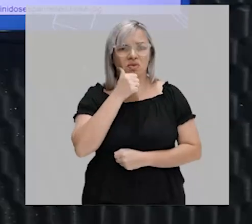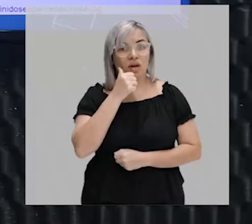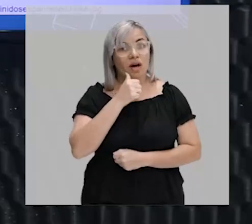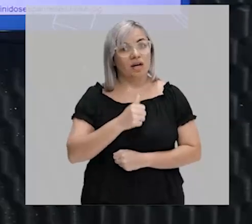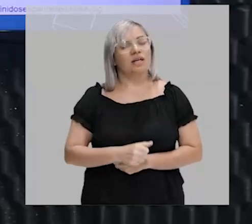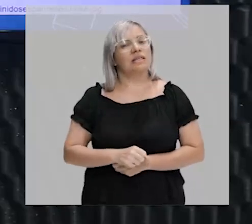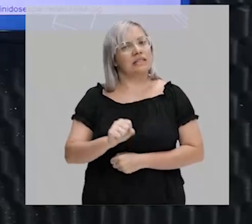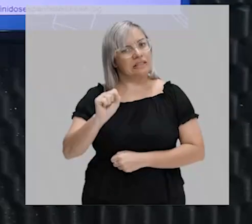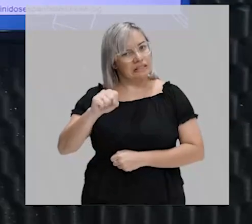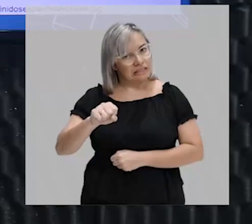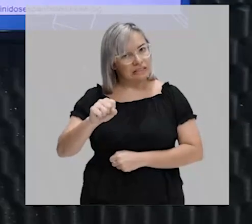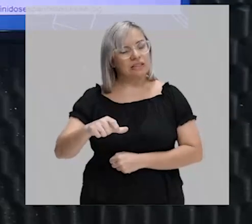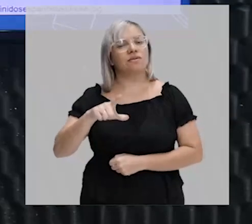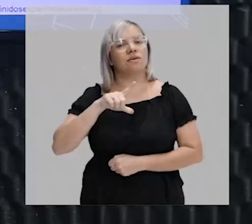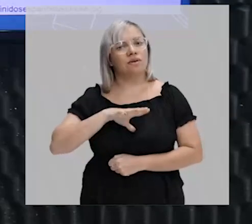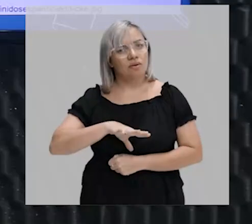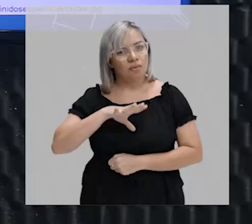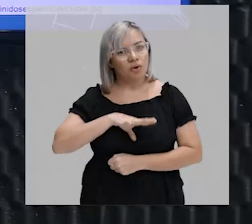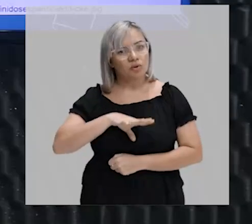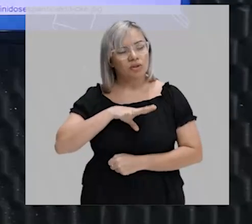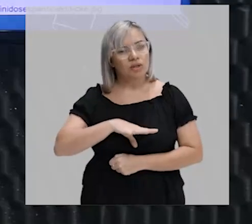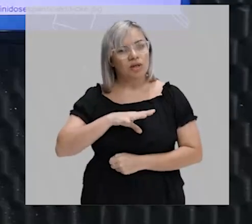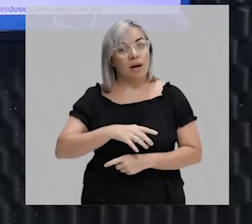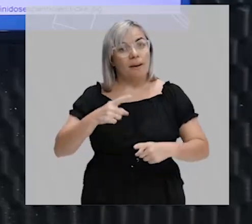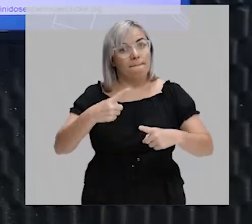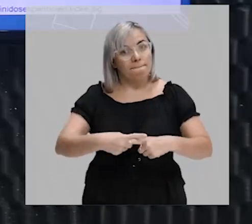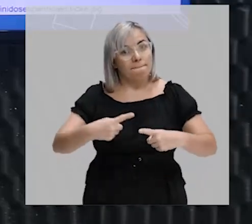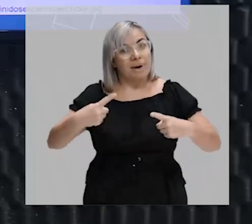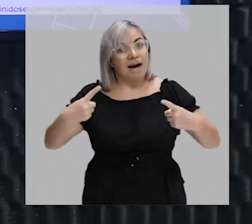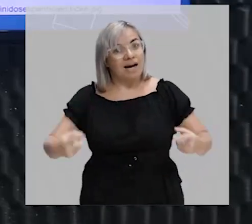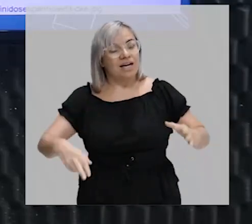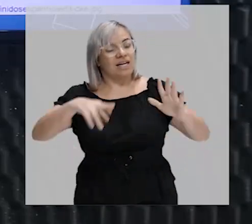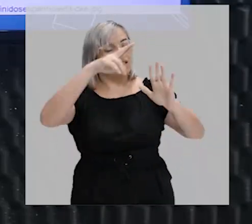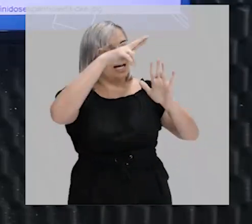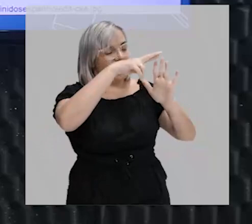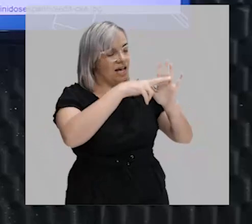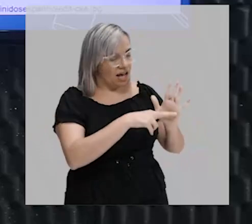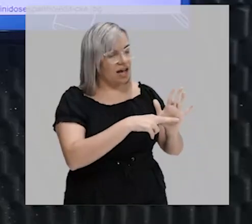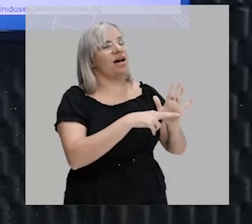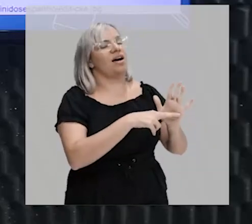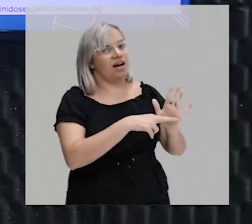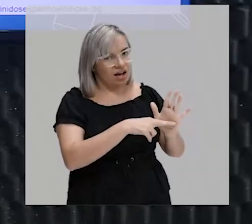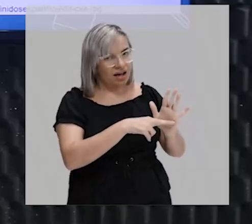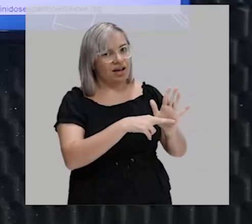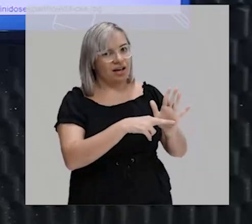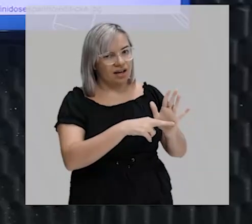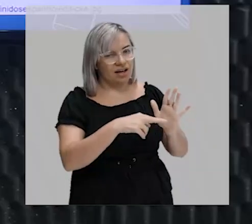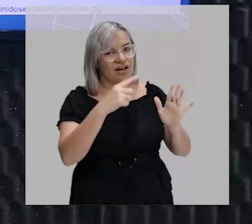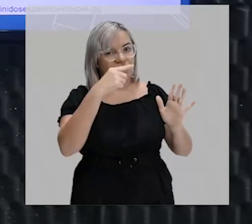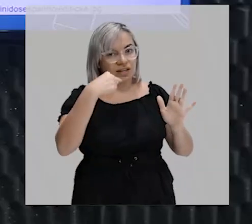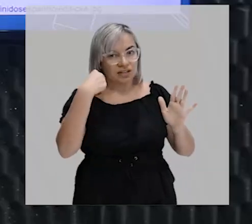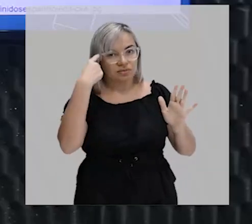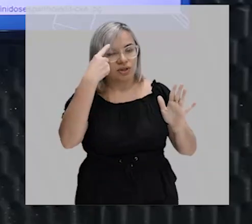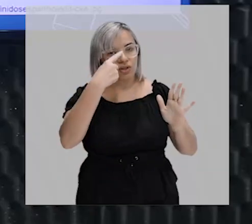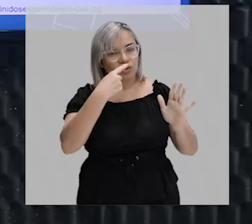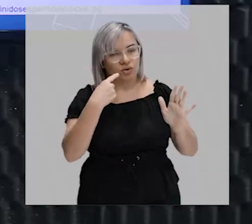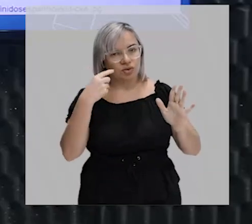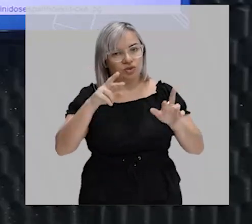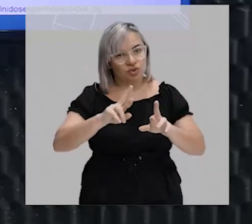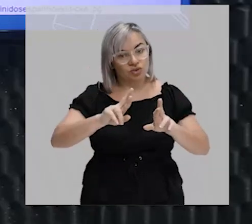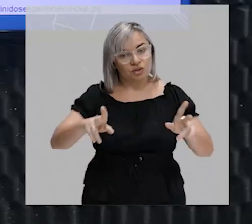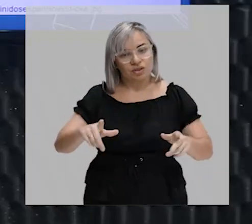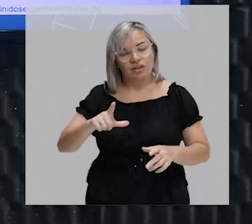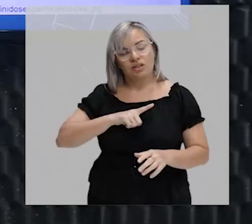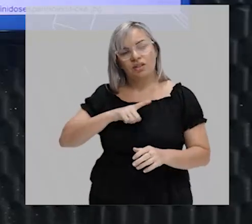português. É aí que vai entrar aquela regrinha que eu falei para vocês, que existem algumas situações em que